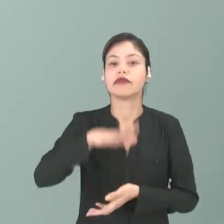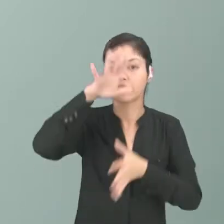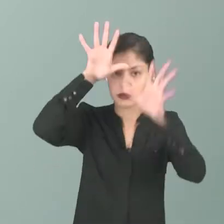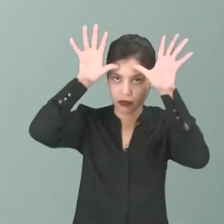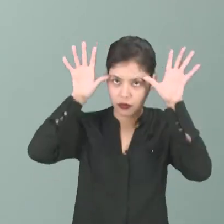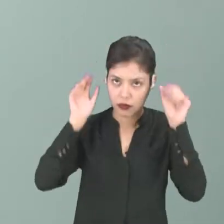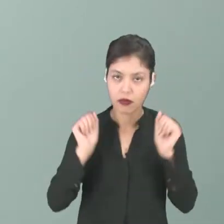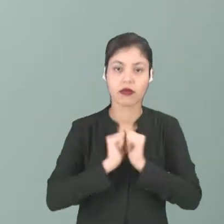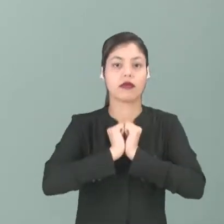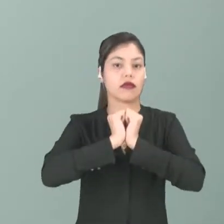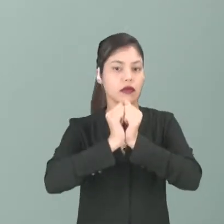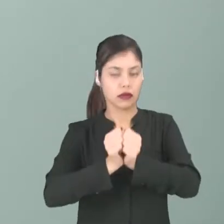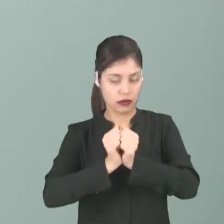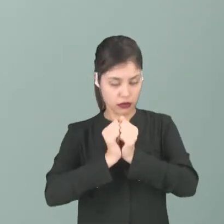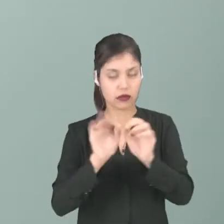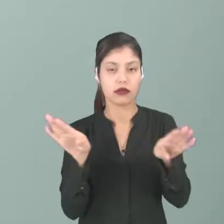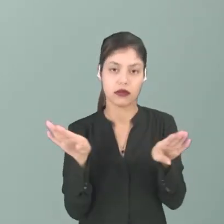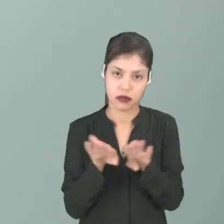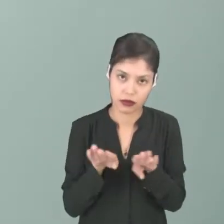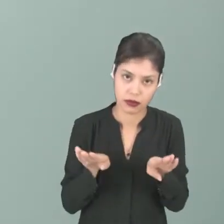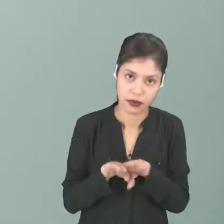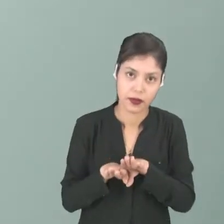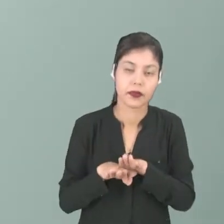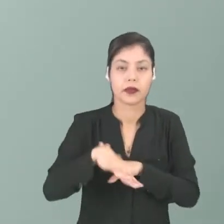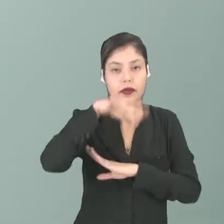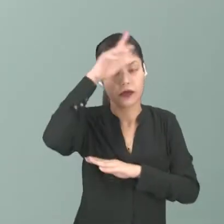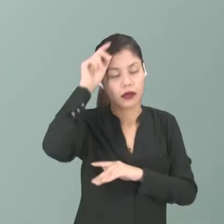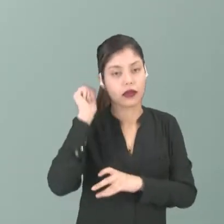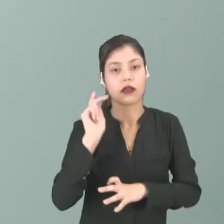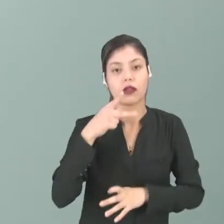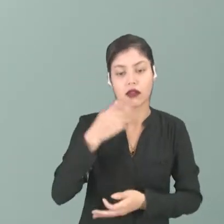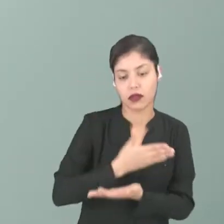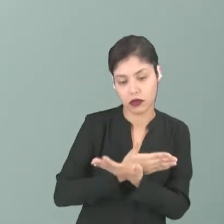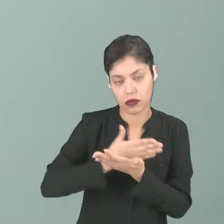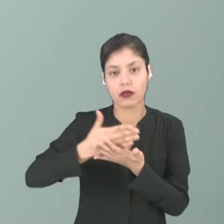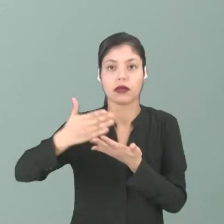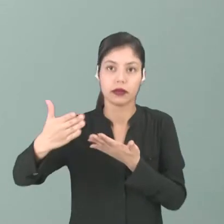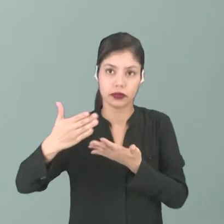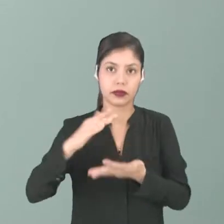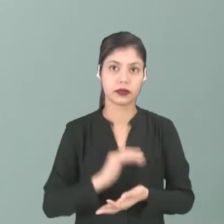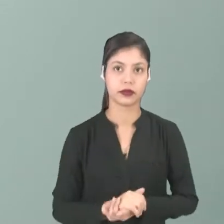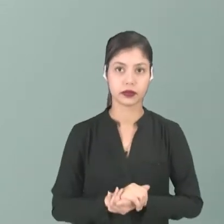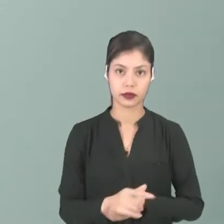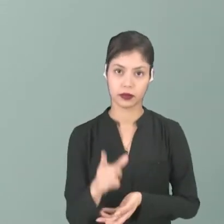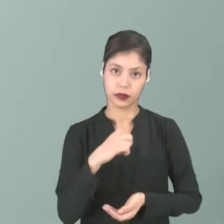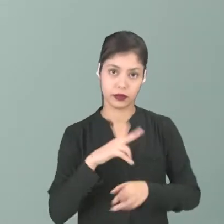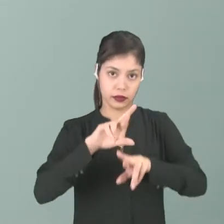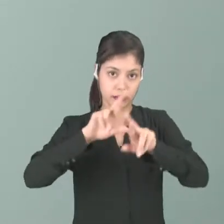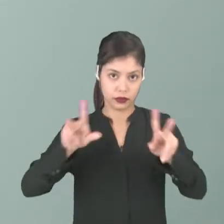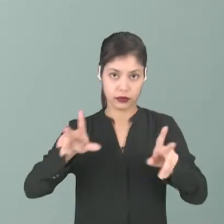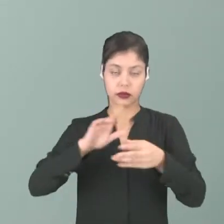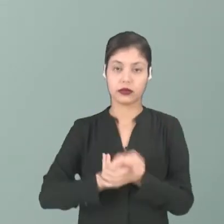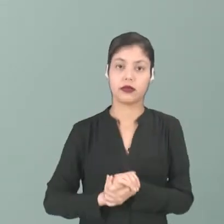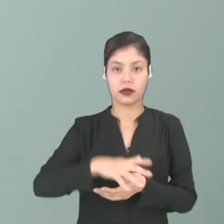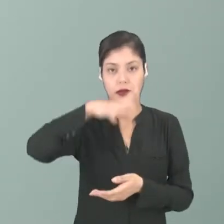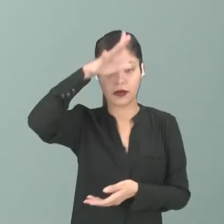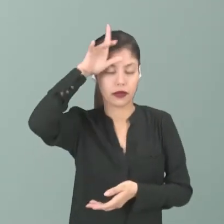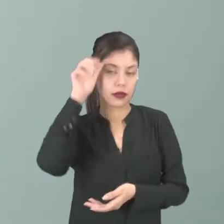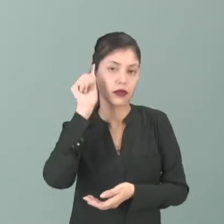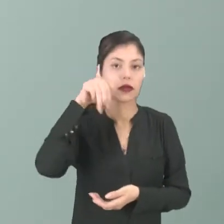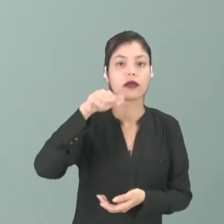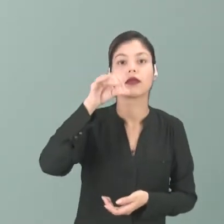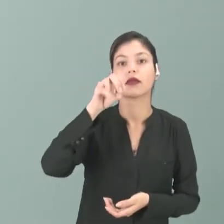Acre. O Acre faz parte da Amazônia. Como eu falei no início para vocês, tem essa diferença de Amazônia